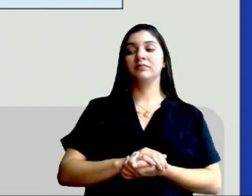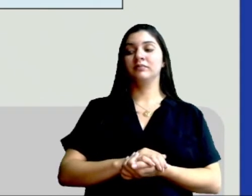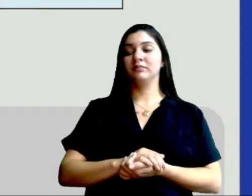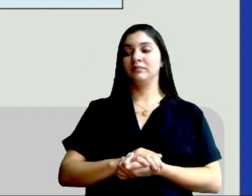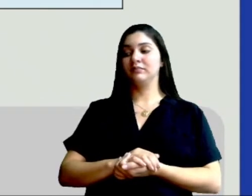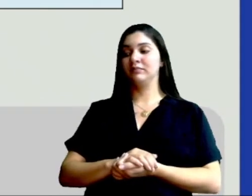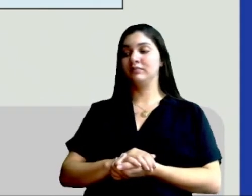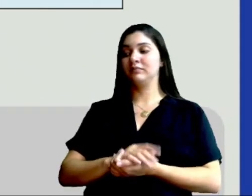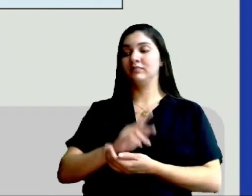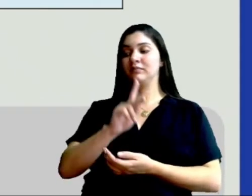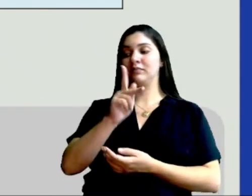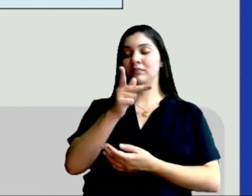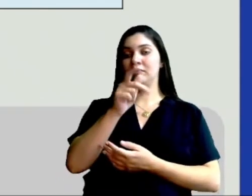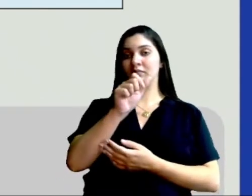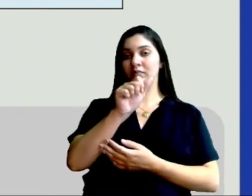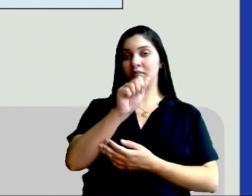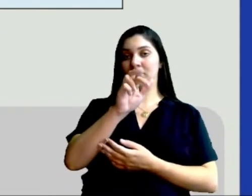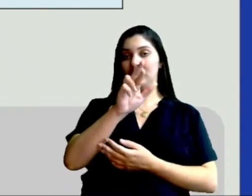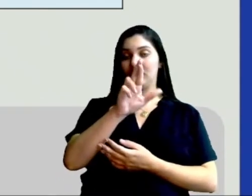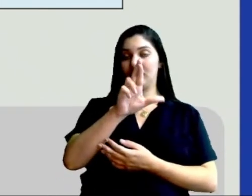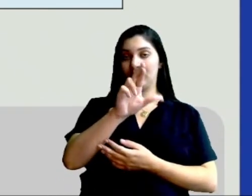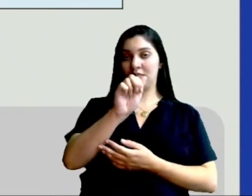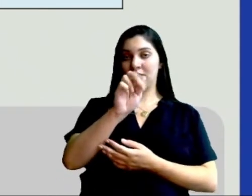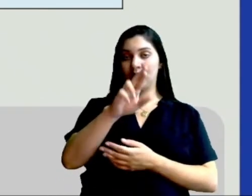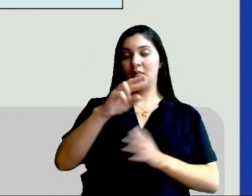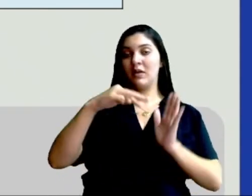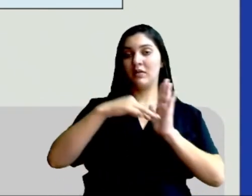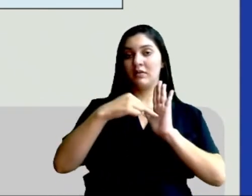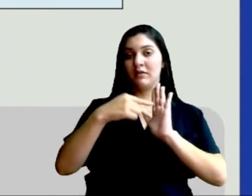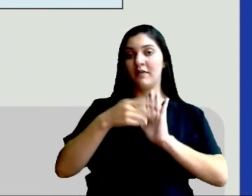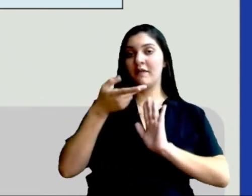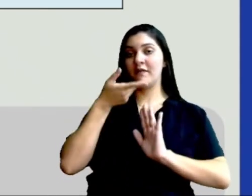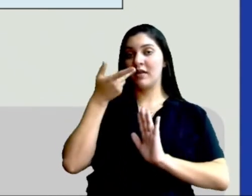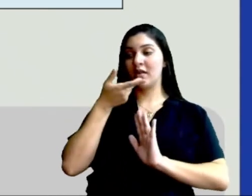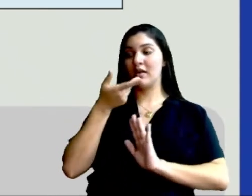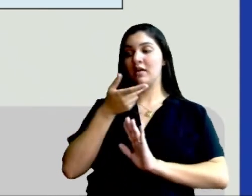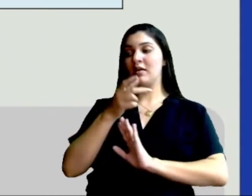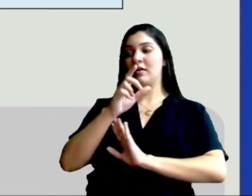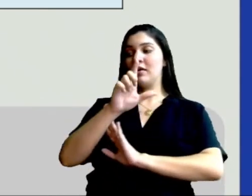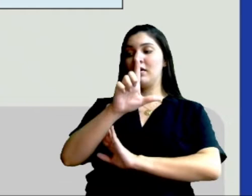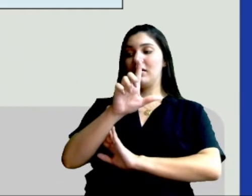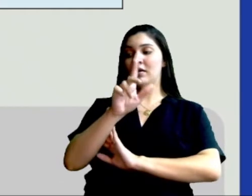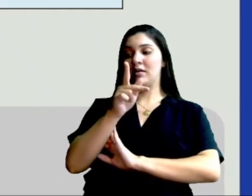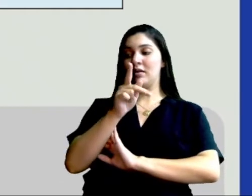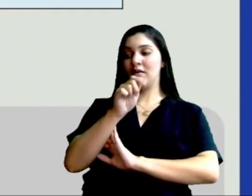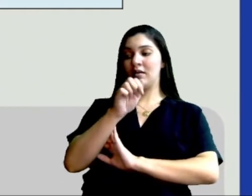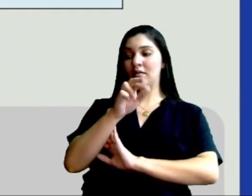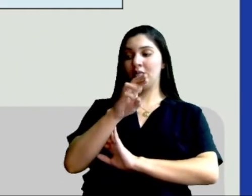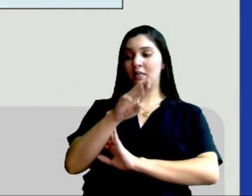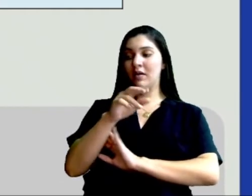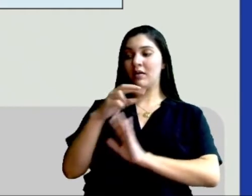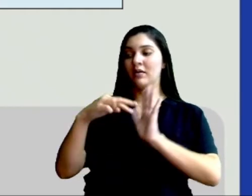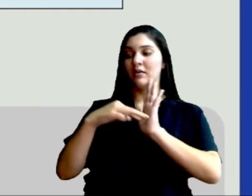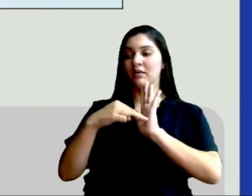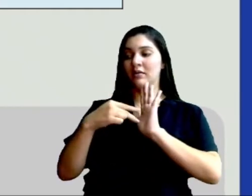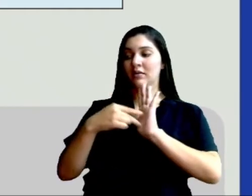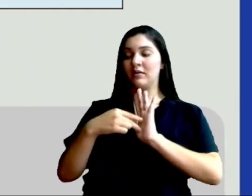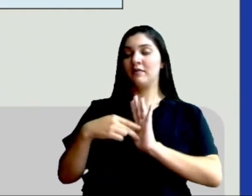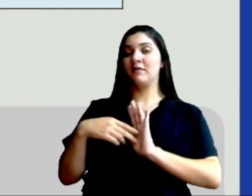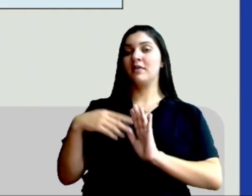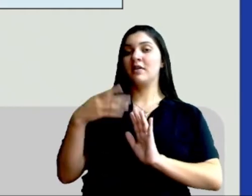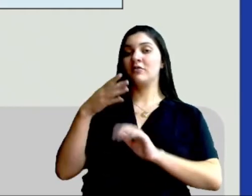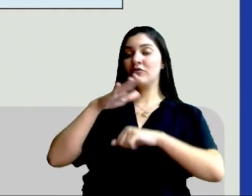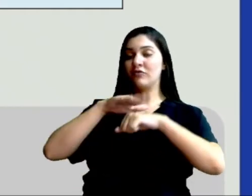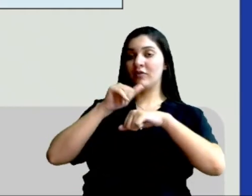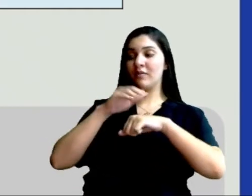hablar, que significa falar, llamar, que significa chamar, cantar, que significa